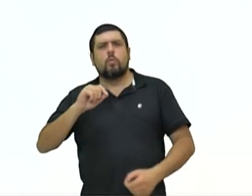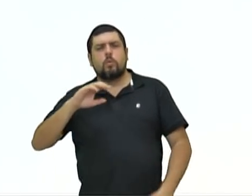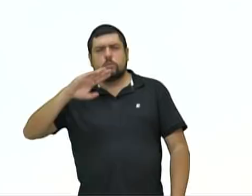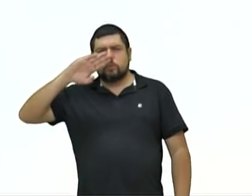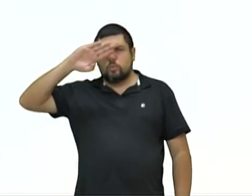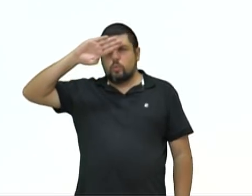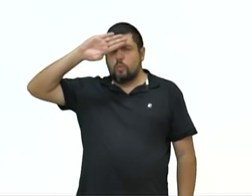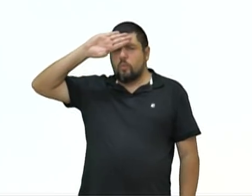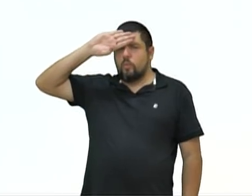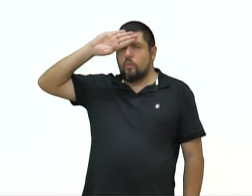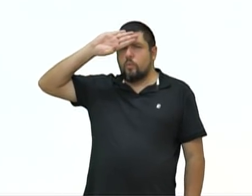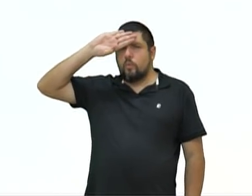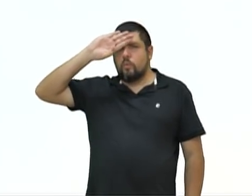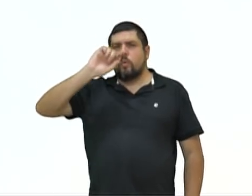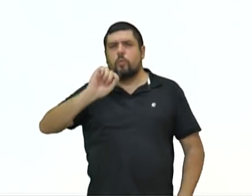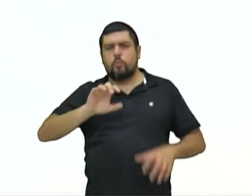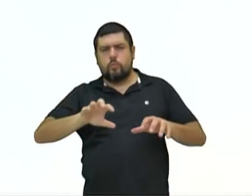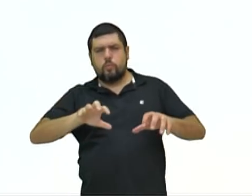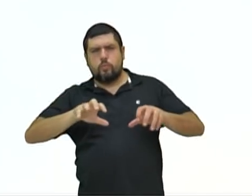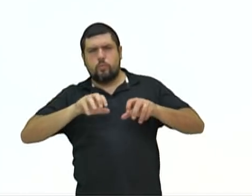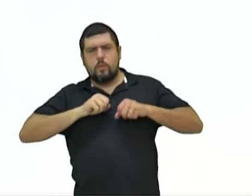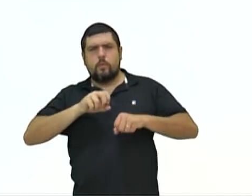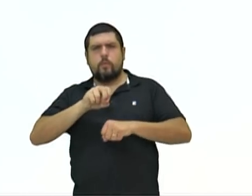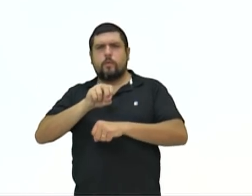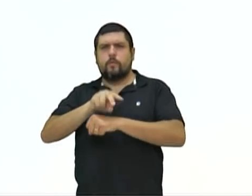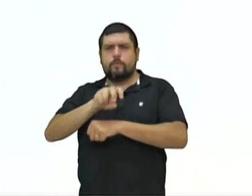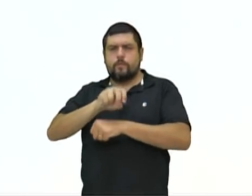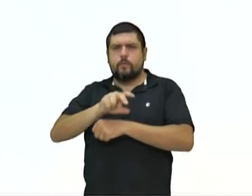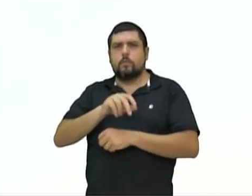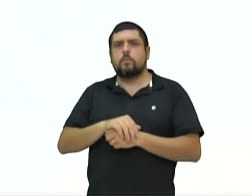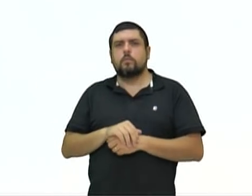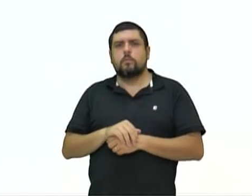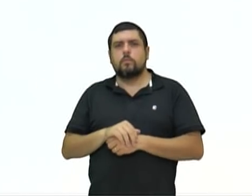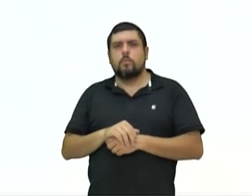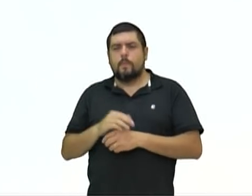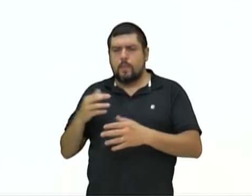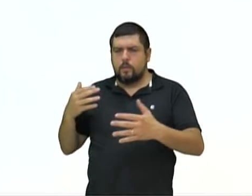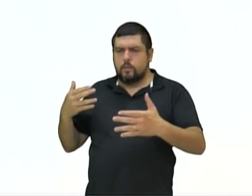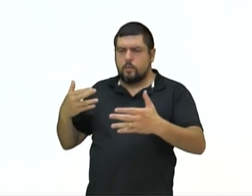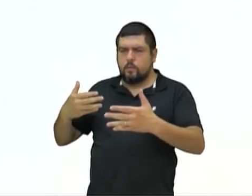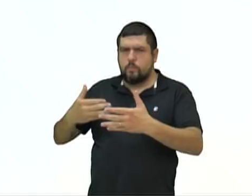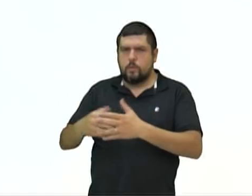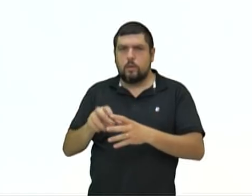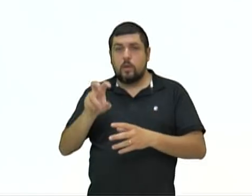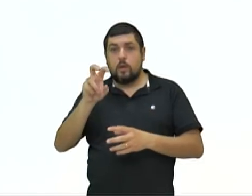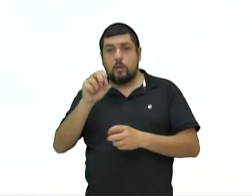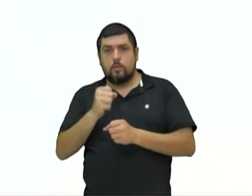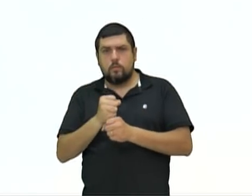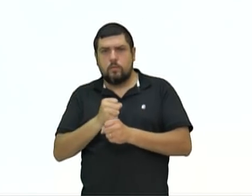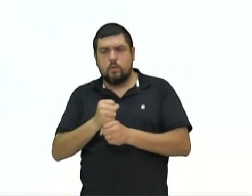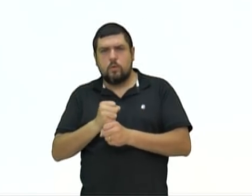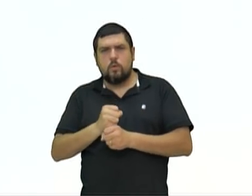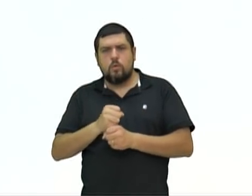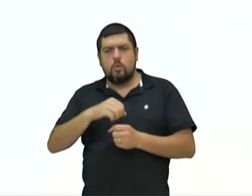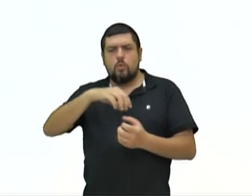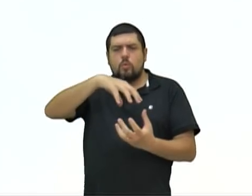origem viral, ó, viral. Nos últimos 50 anos, o número de casos de dengue no mundo tem